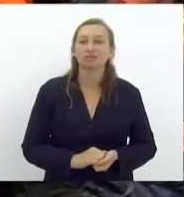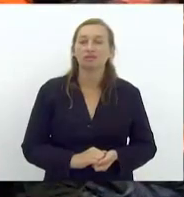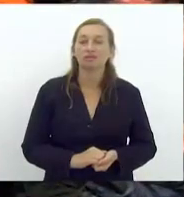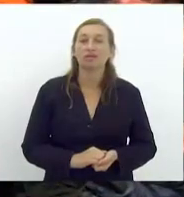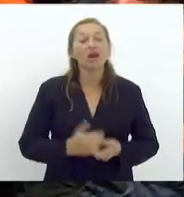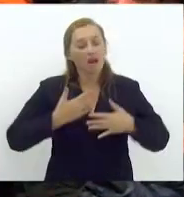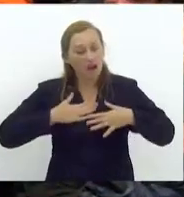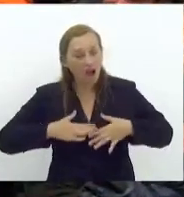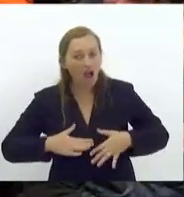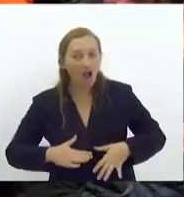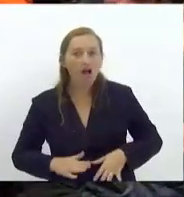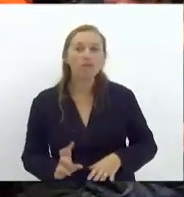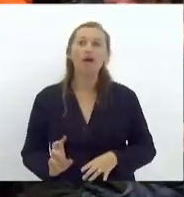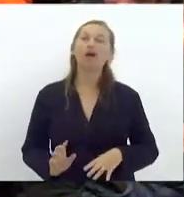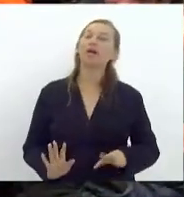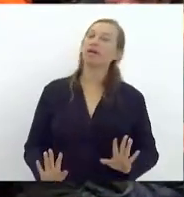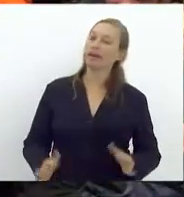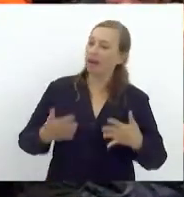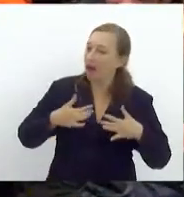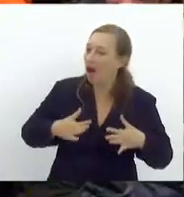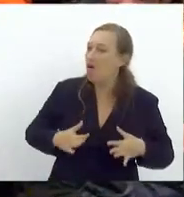calma aí gente Centenário